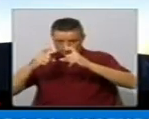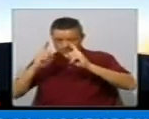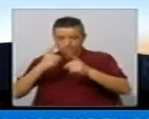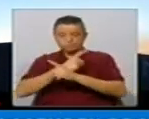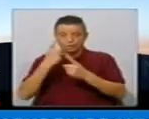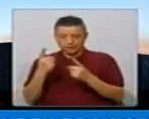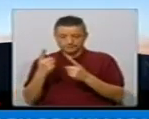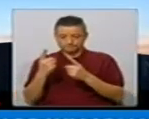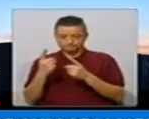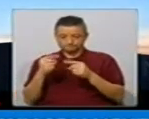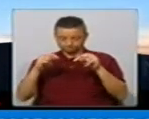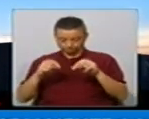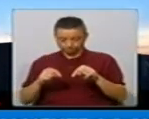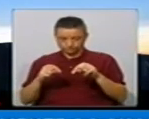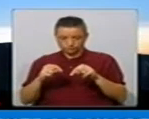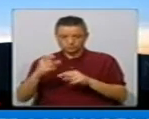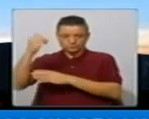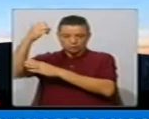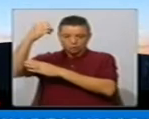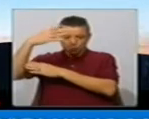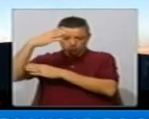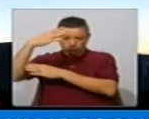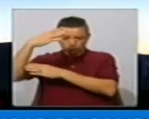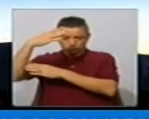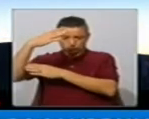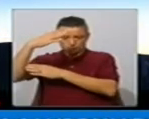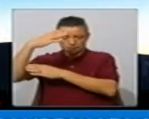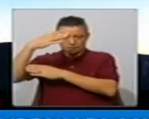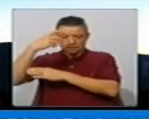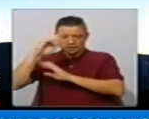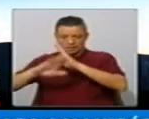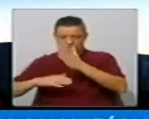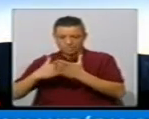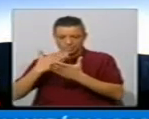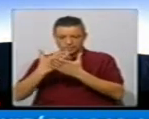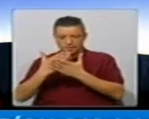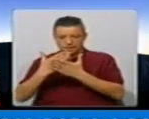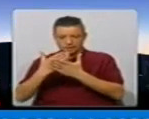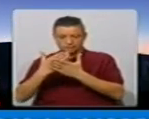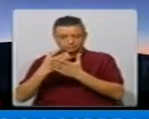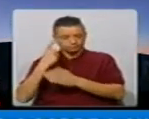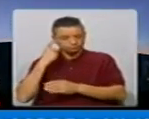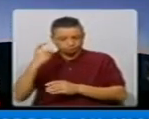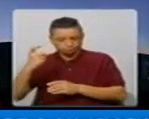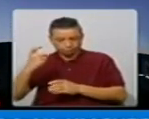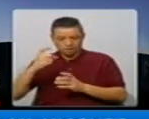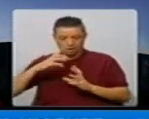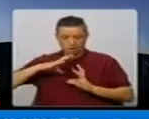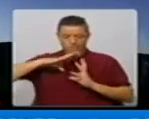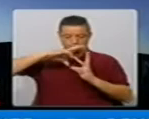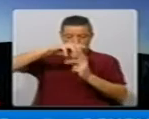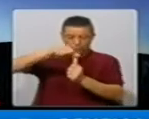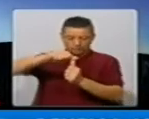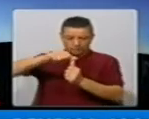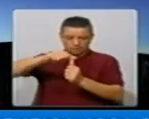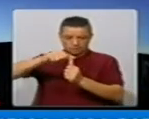Porquê? Porque esta é uma luz que, apesar de ser muito tenue, contribui com ruído para a detecção desses planetas, ou seja, consegue